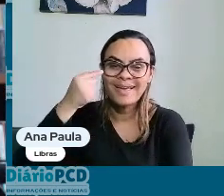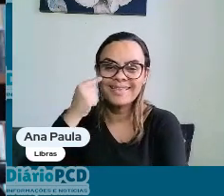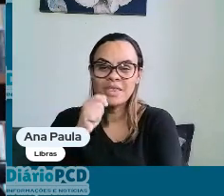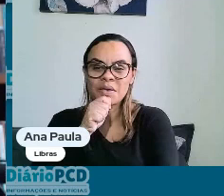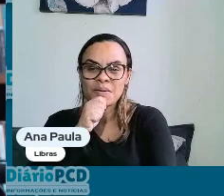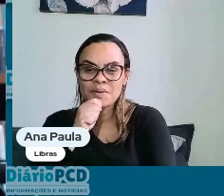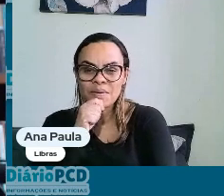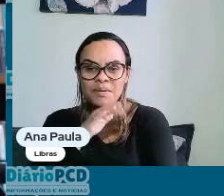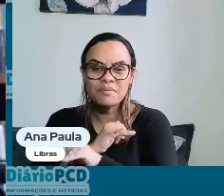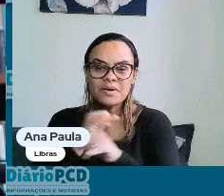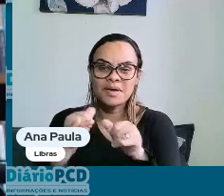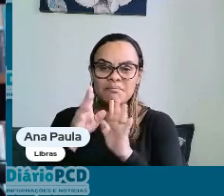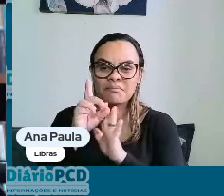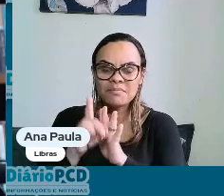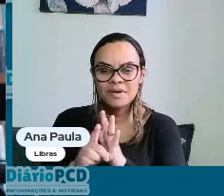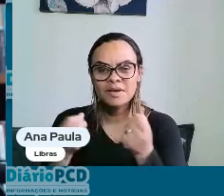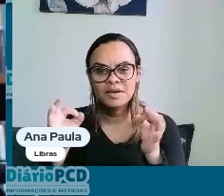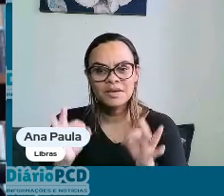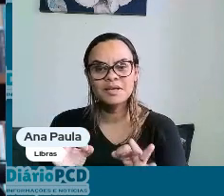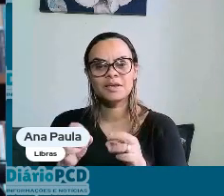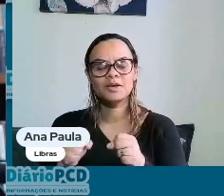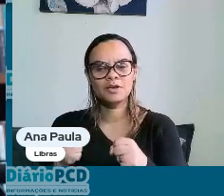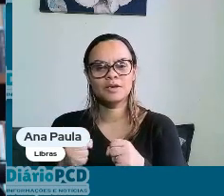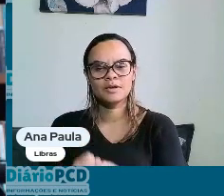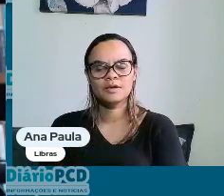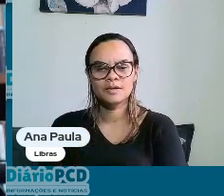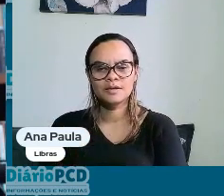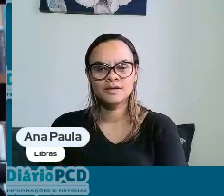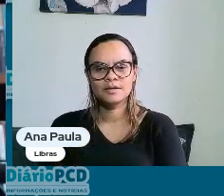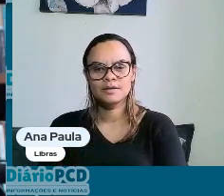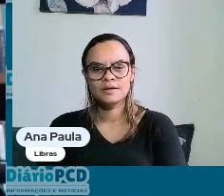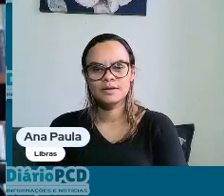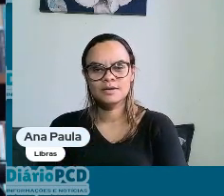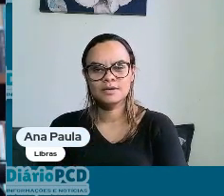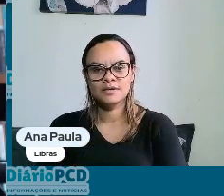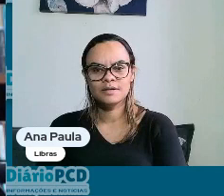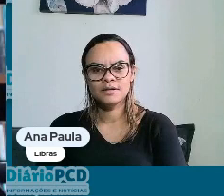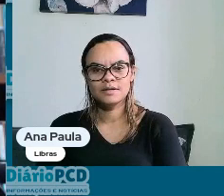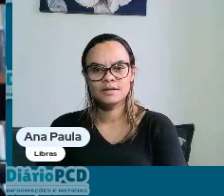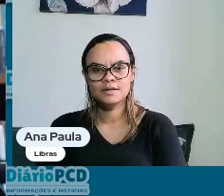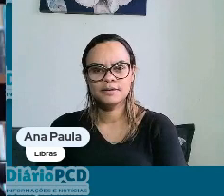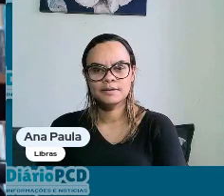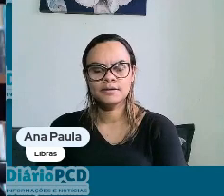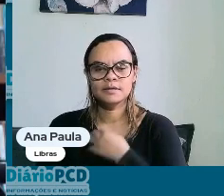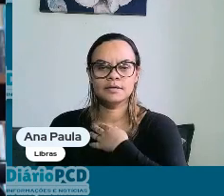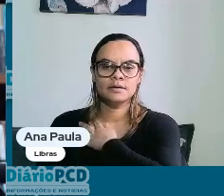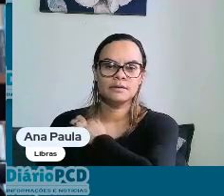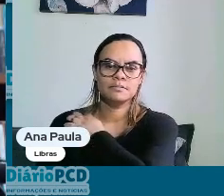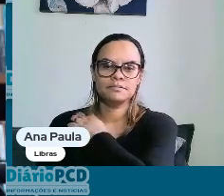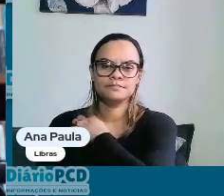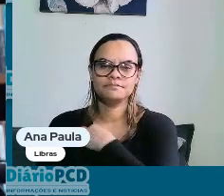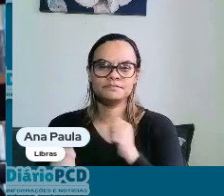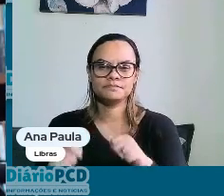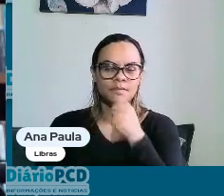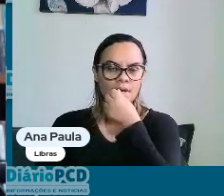eu me formei em Direito, de se poder importar carros, que não se podia importar carros, de se poder importar